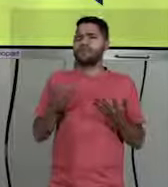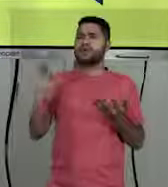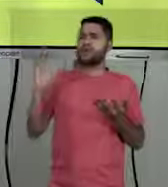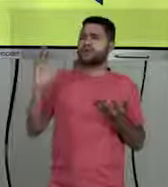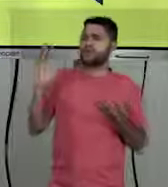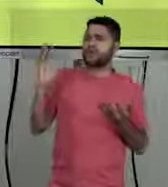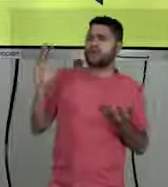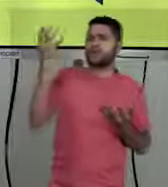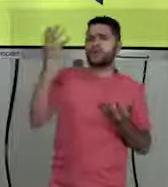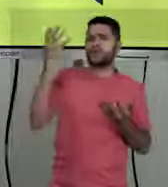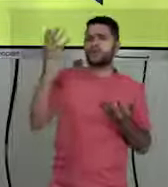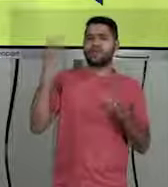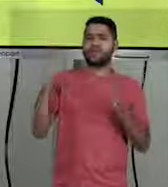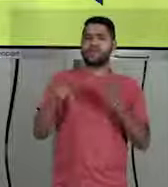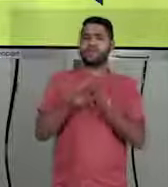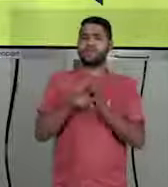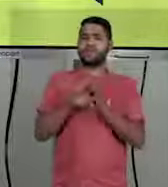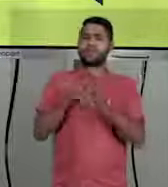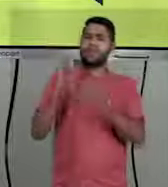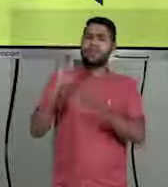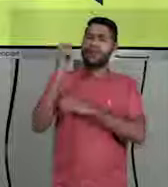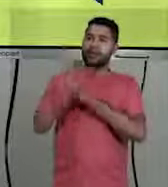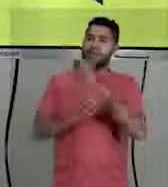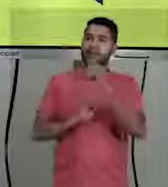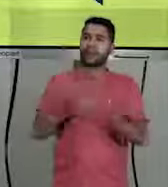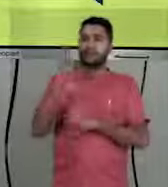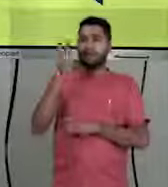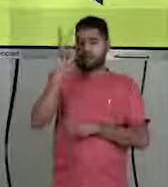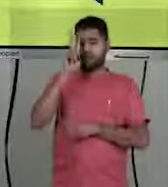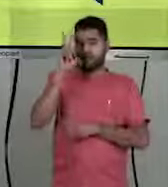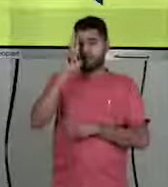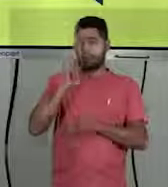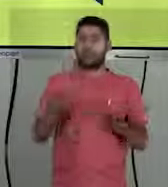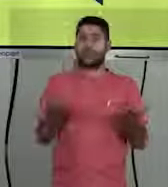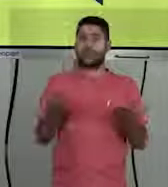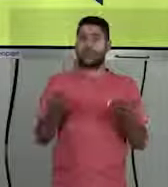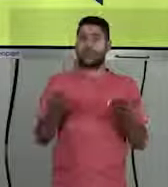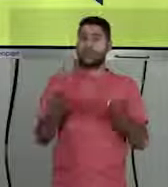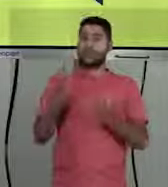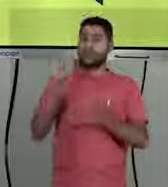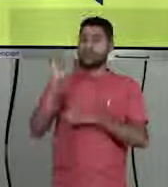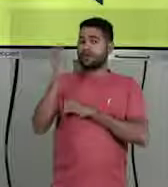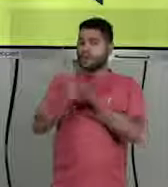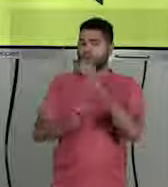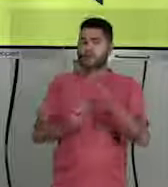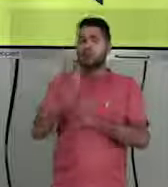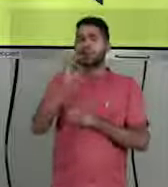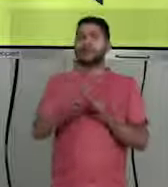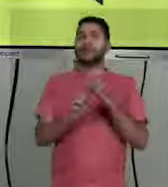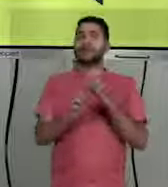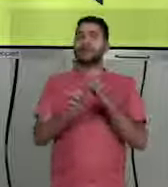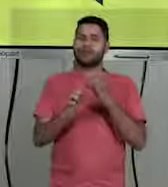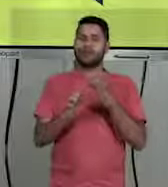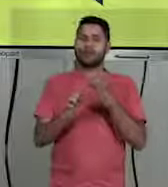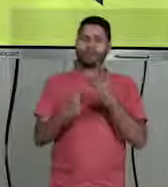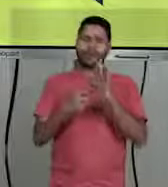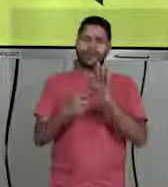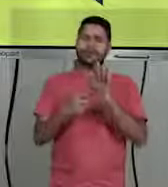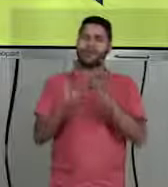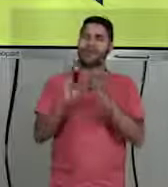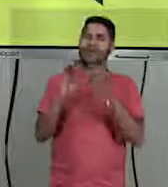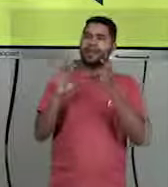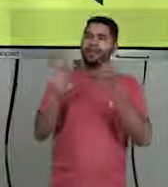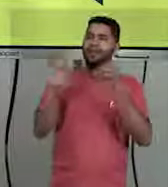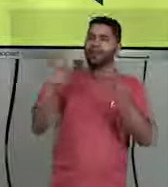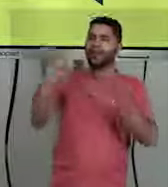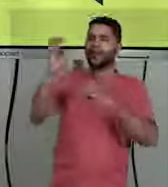essa passagem dos elétrons? Então, vamos recapitular aqui. Os elétrons, eles ficam livres, como eu mostrei para vocês no desenho